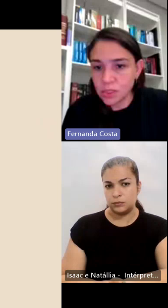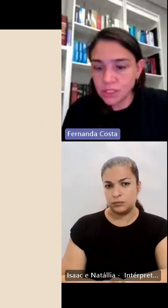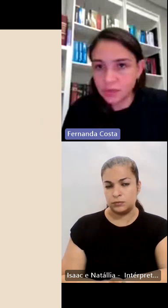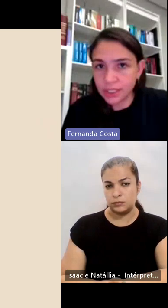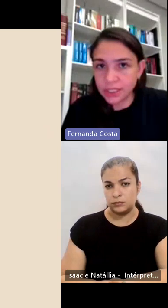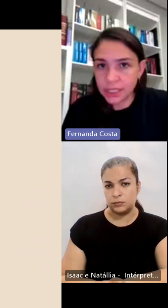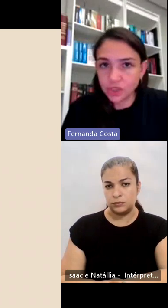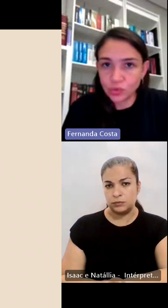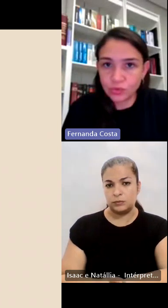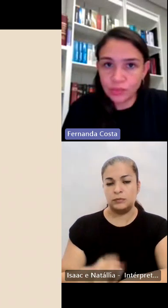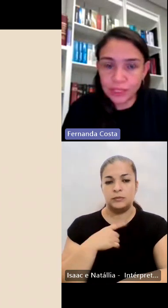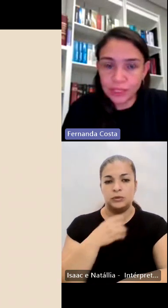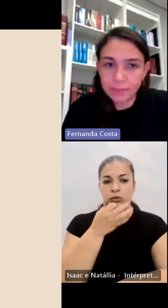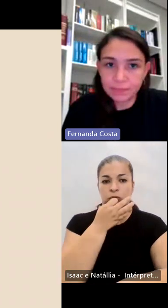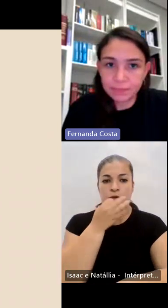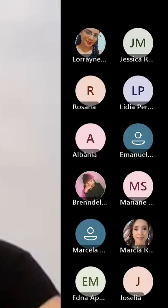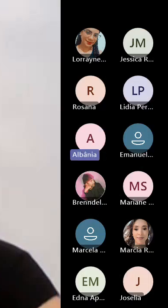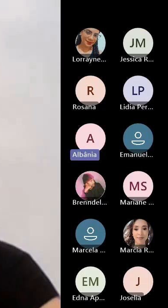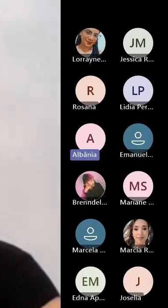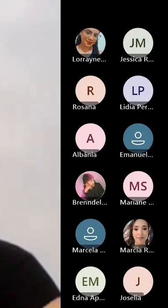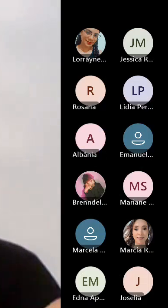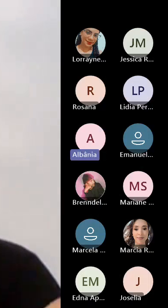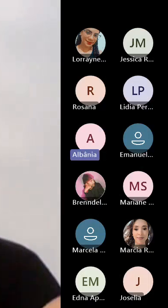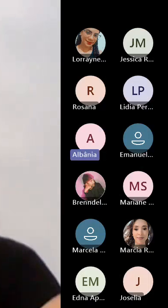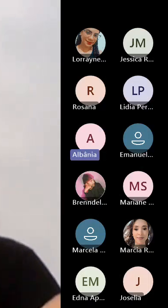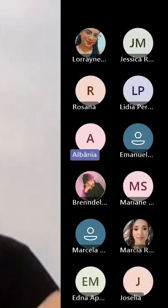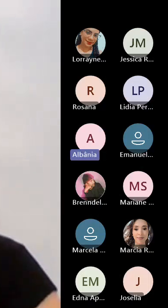Tem som sim, vou tentar de novo, espera aí.